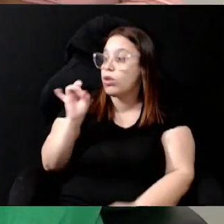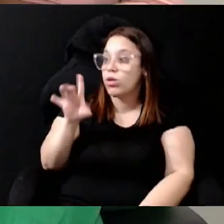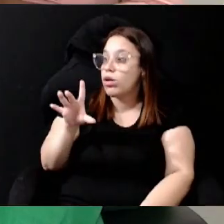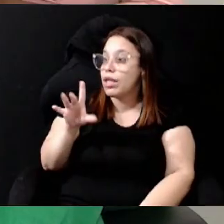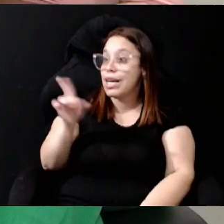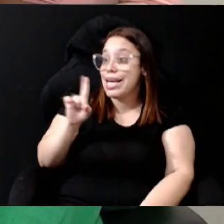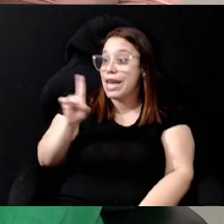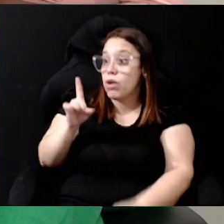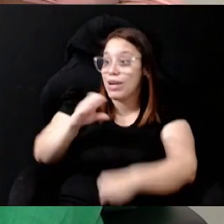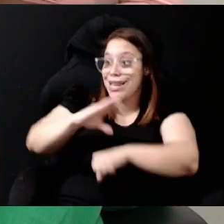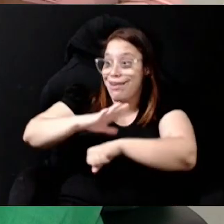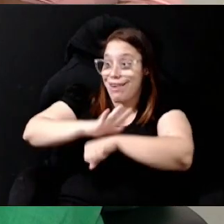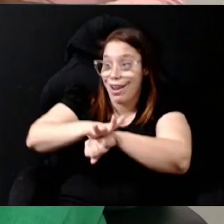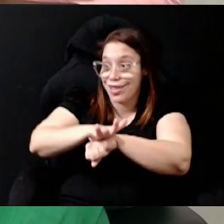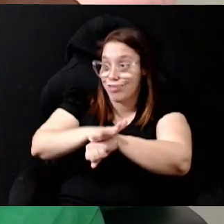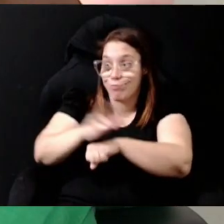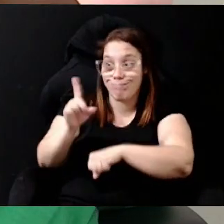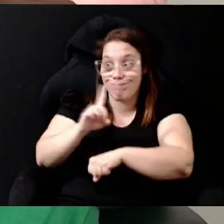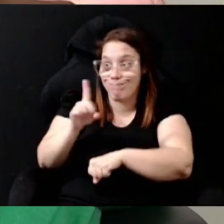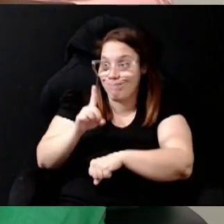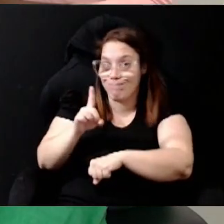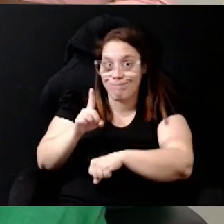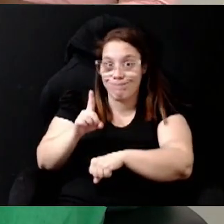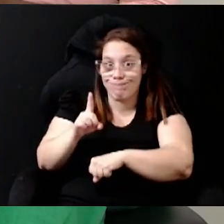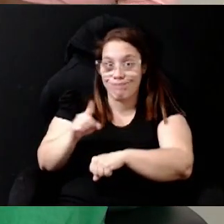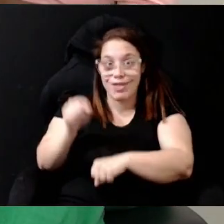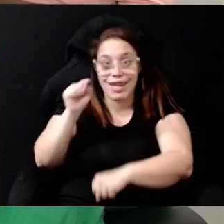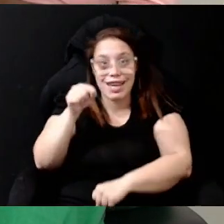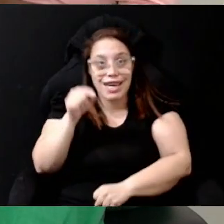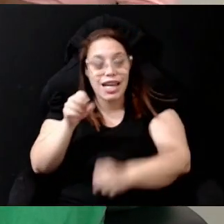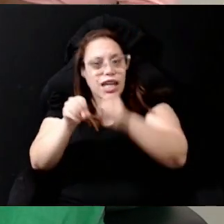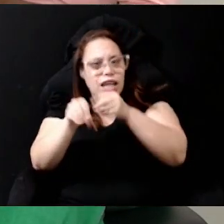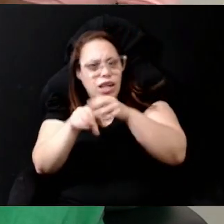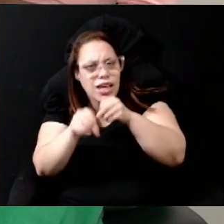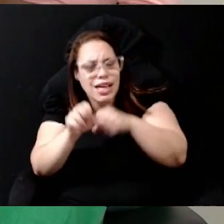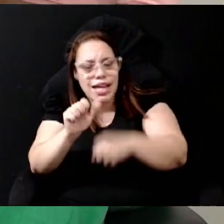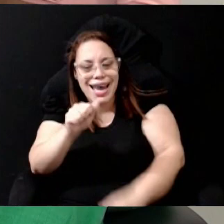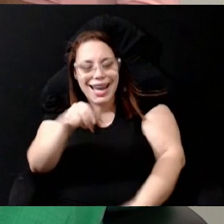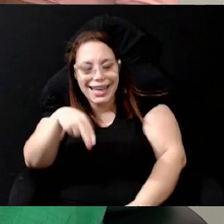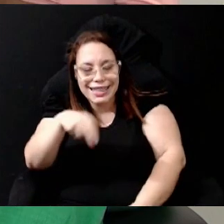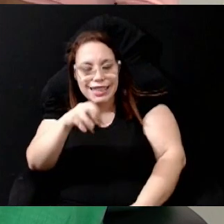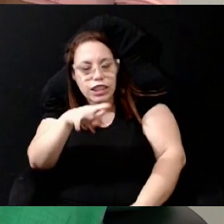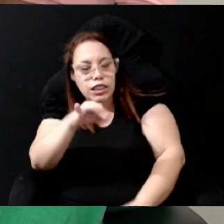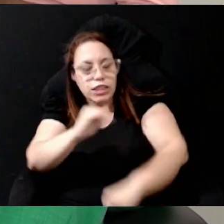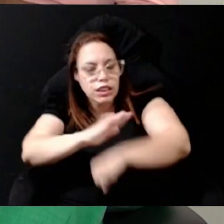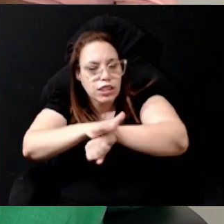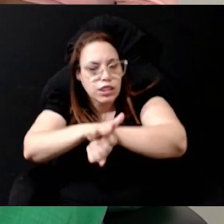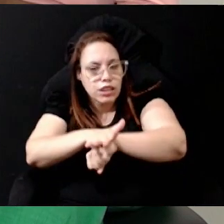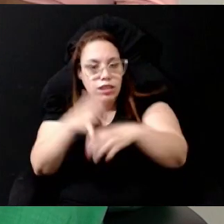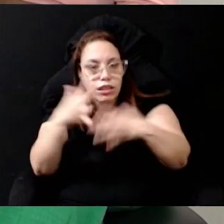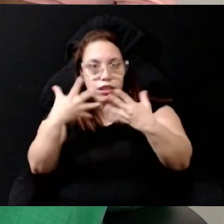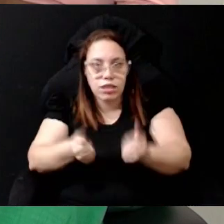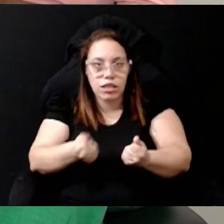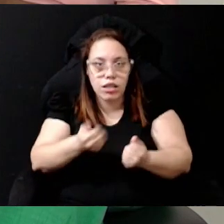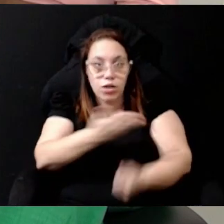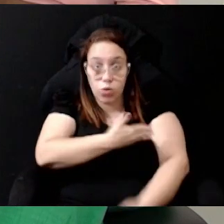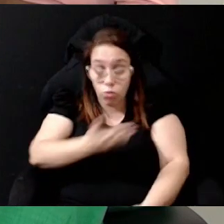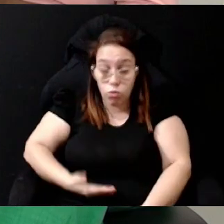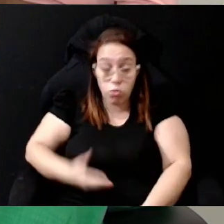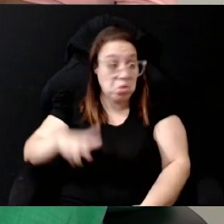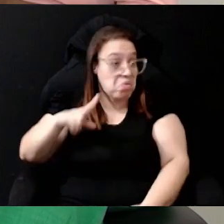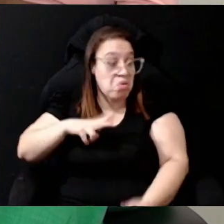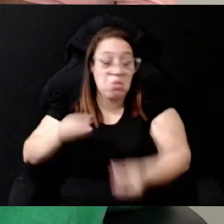acho bem legal: não basta não ser racista, né? É necessário ser antirracista. Pois é, e essa educação antirracista, ela é